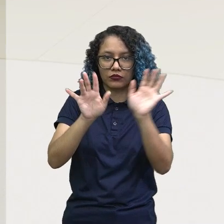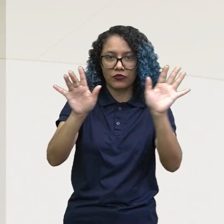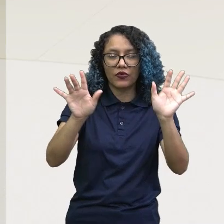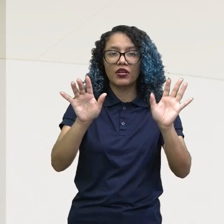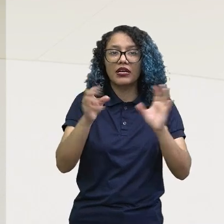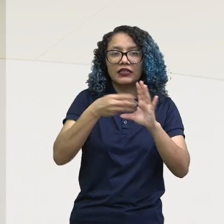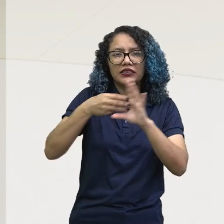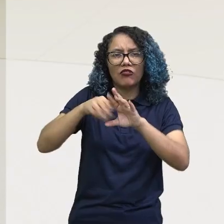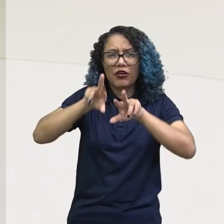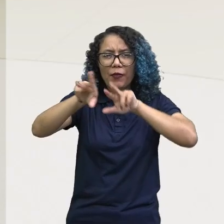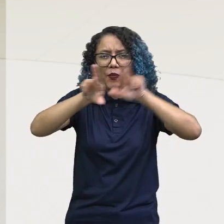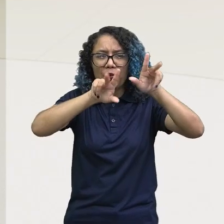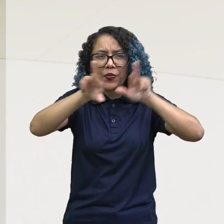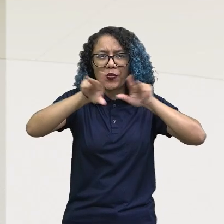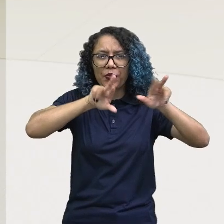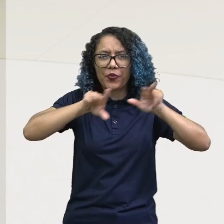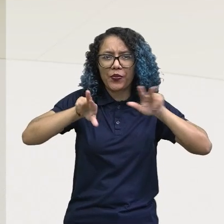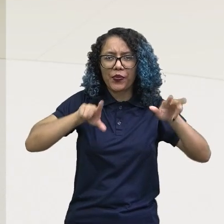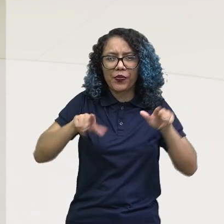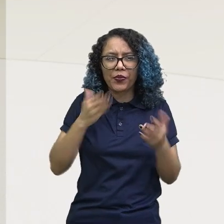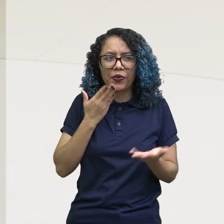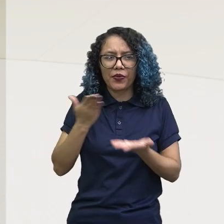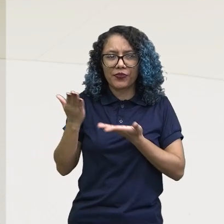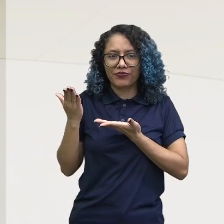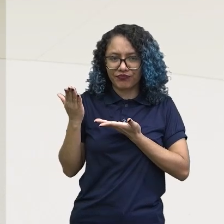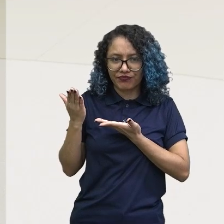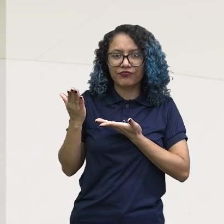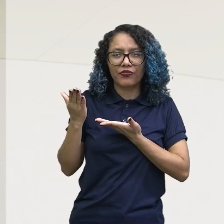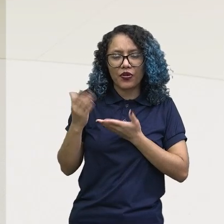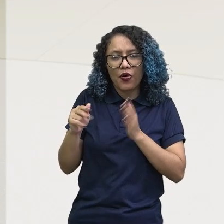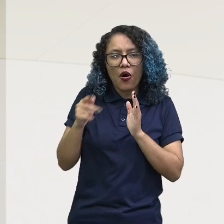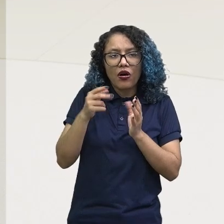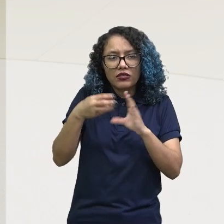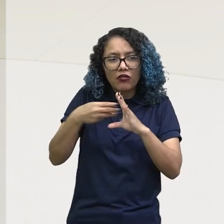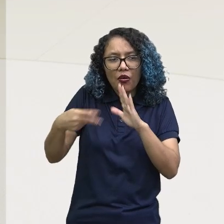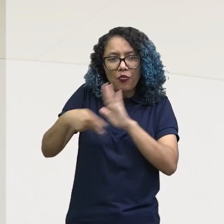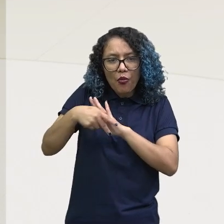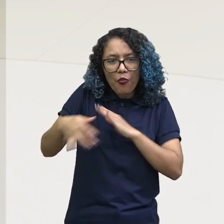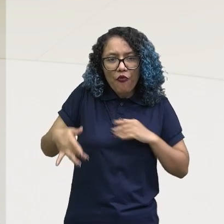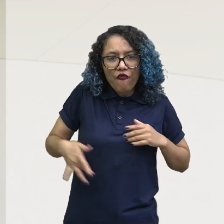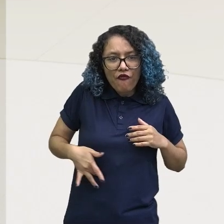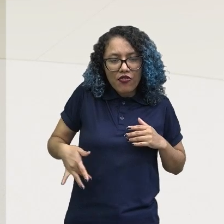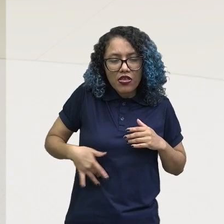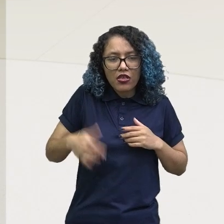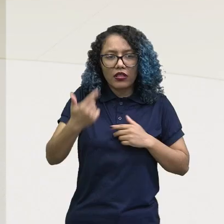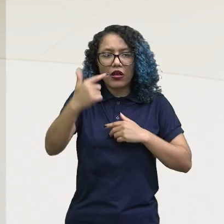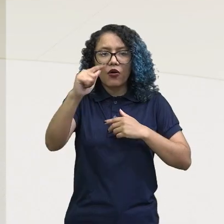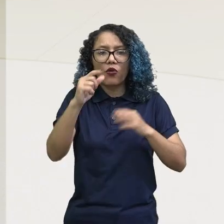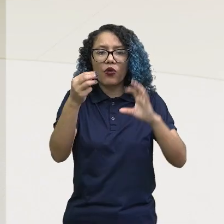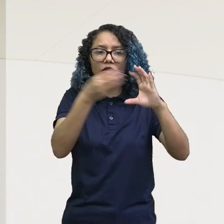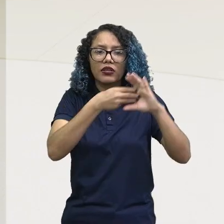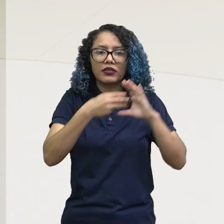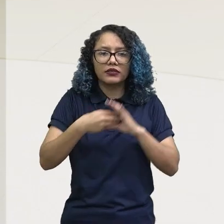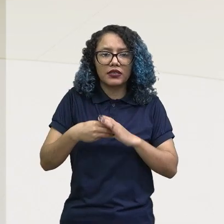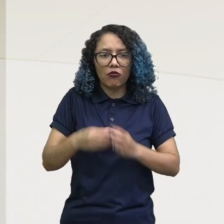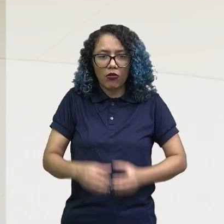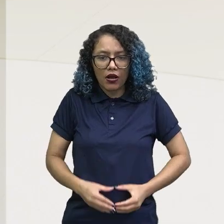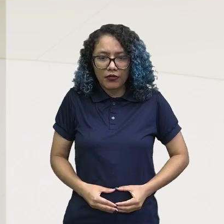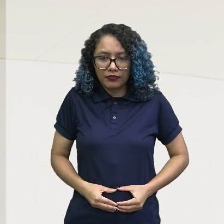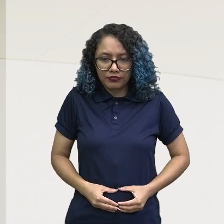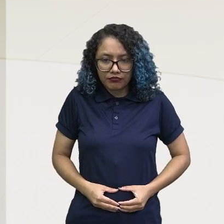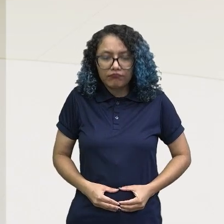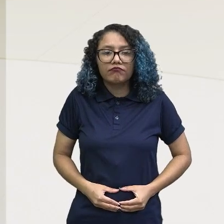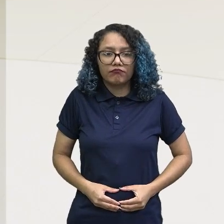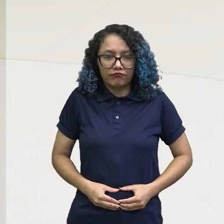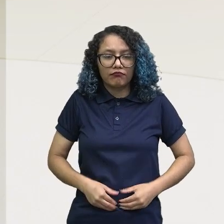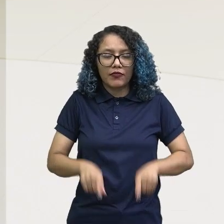células. Células diferentes, como você pode observar aqui, ó, célula do fígado, né, célula ali da bexiga, por exemplo, regiões